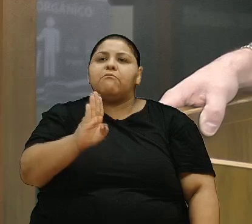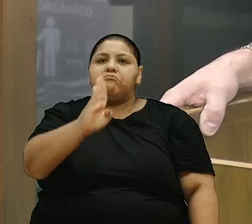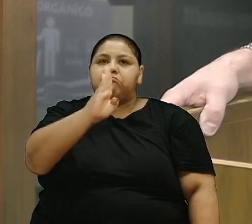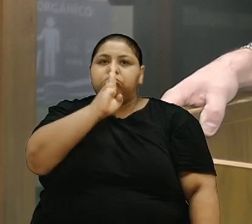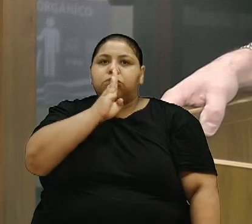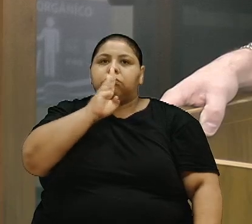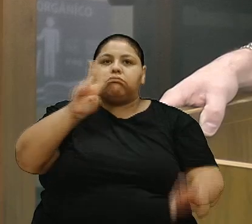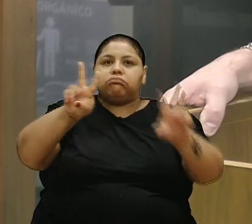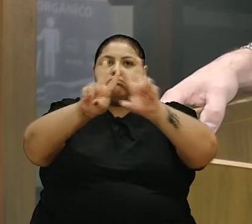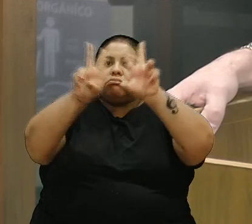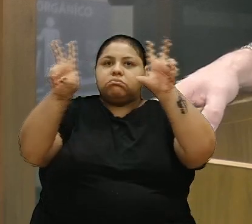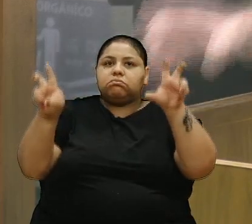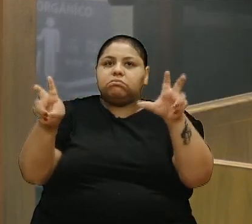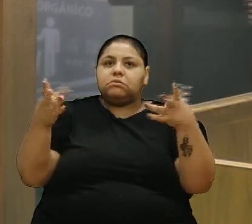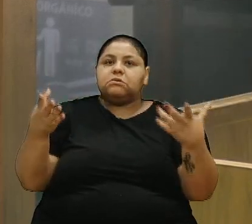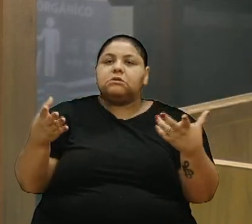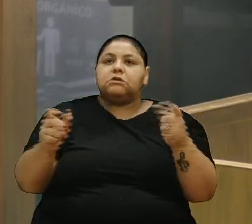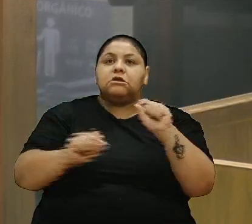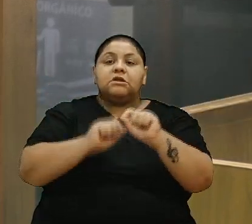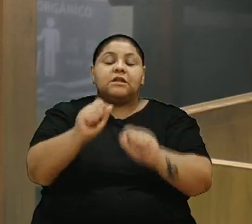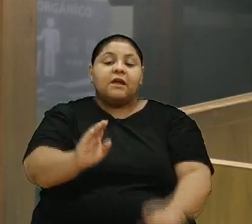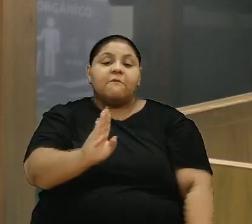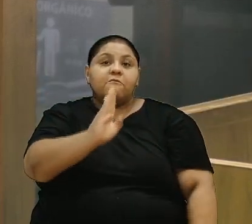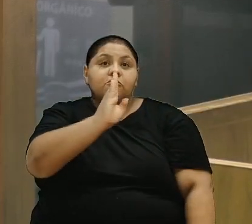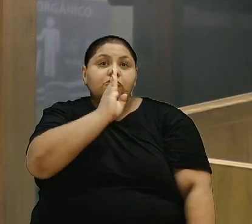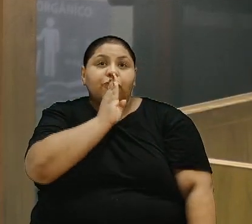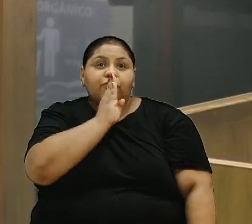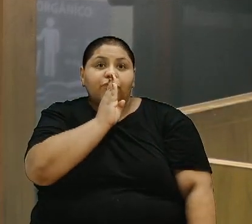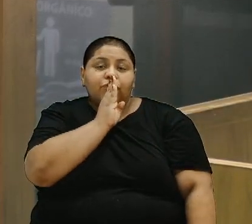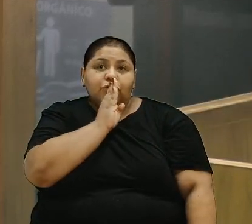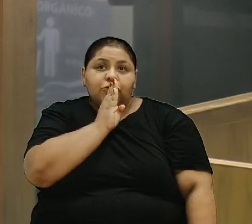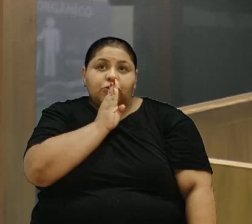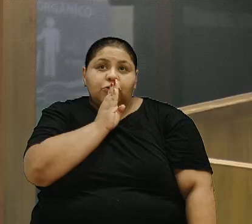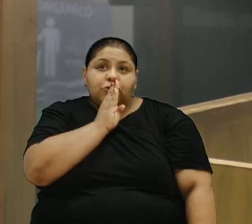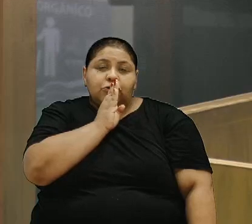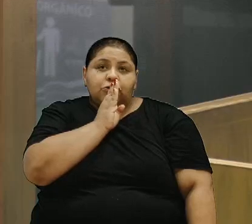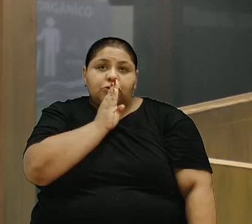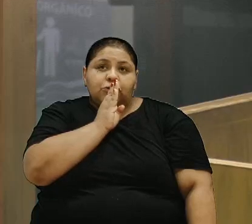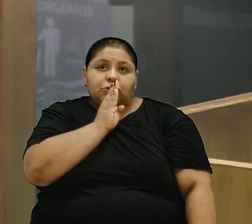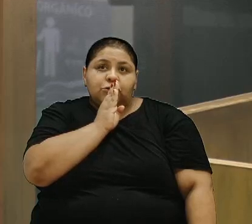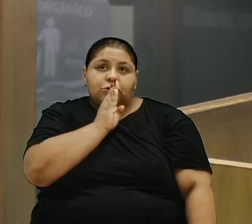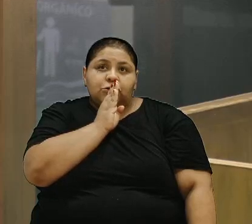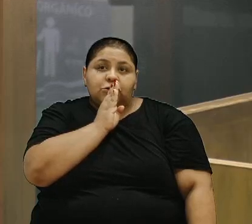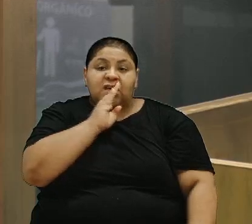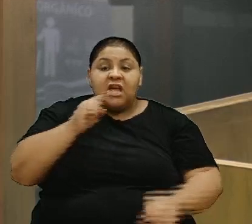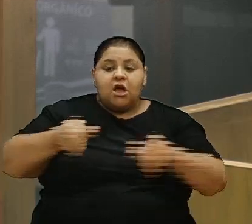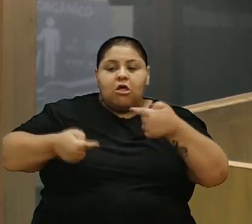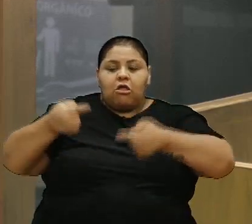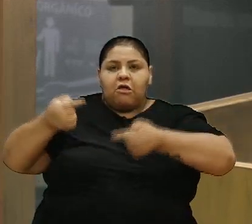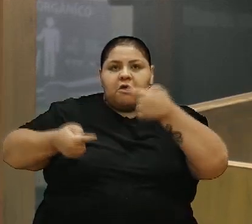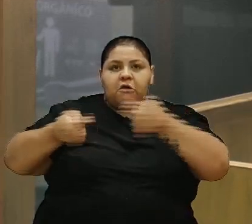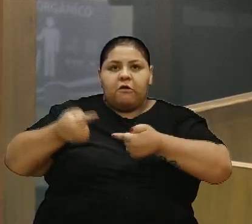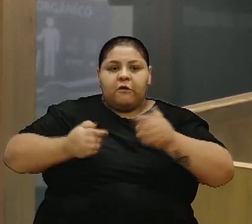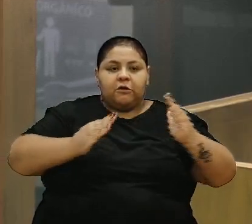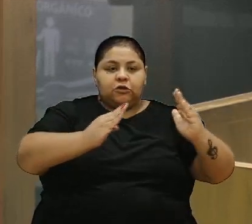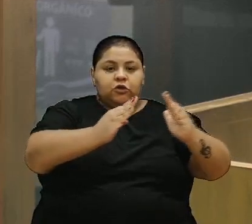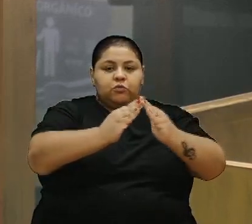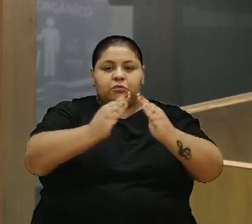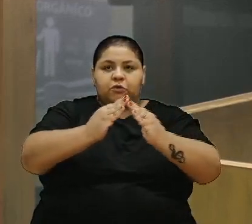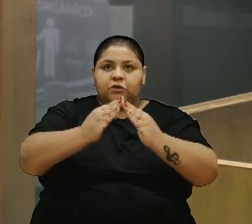assunto, quem ousar se furtar em debater numa casa